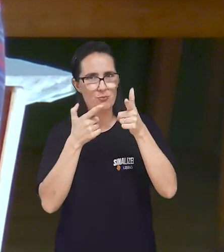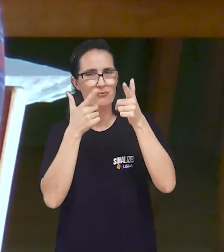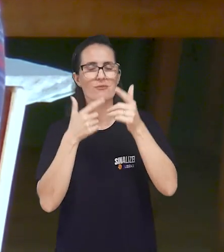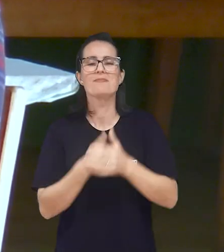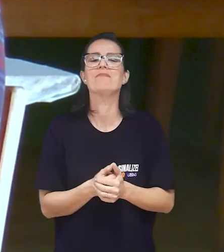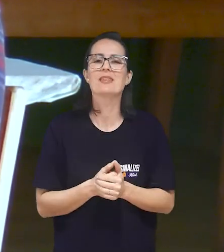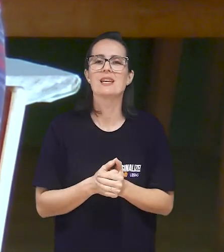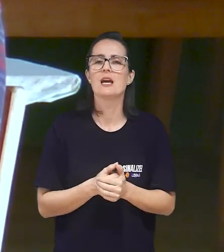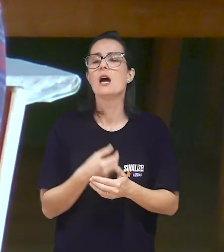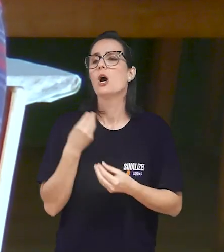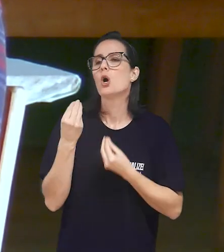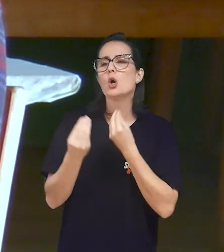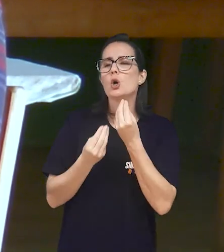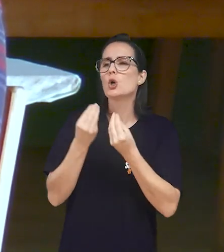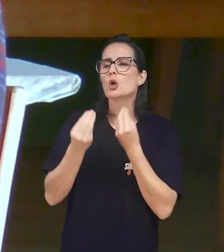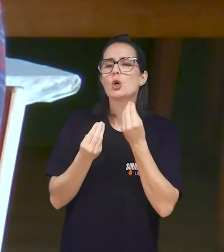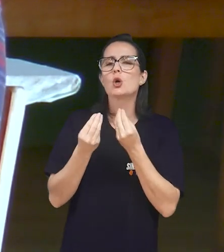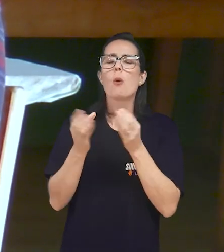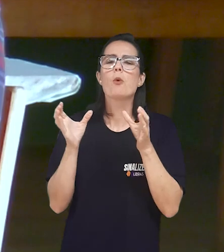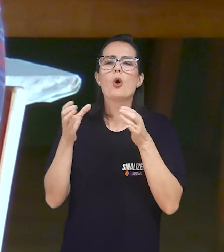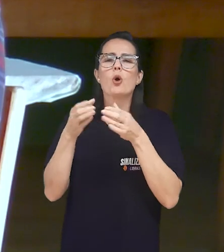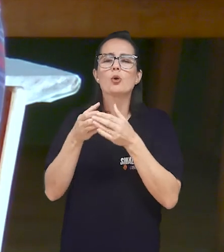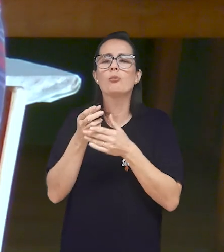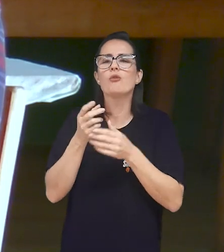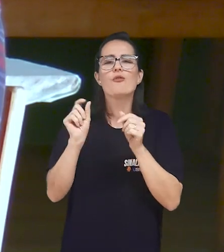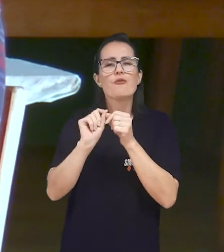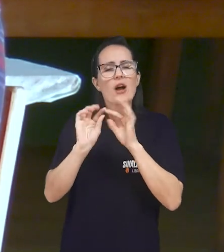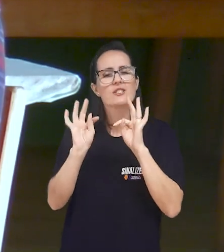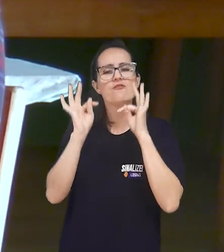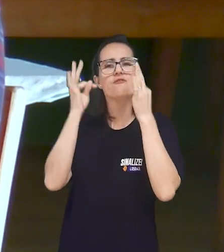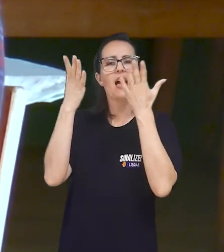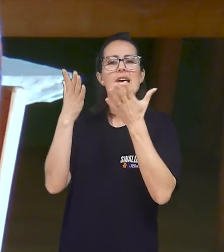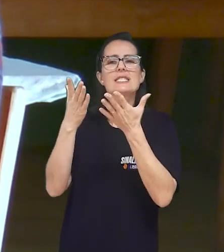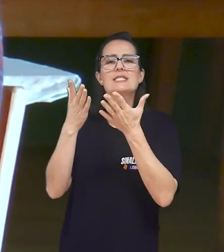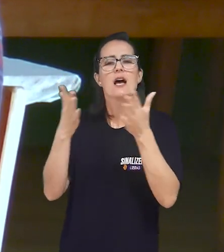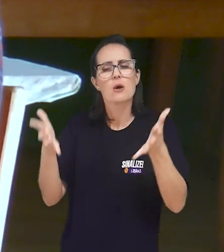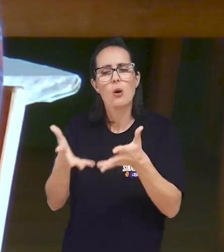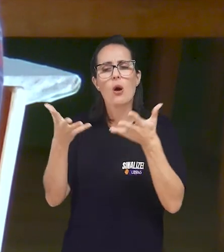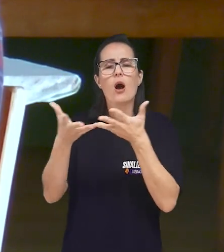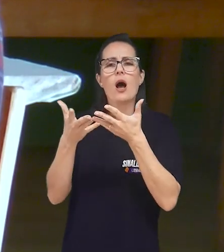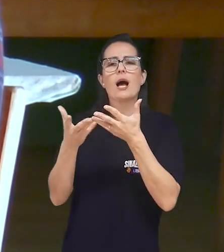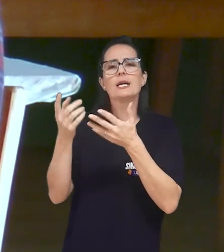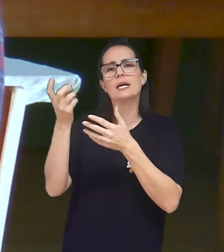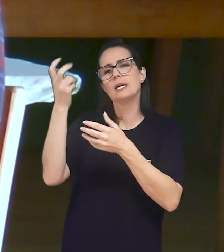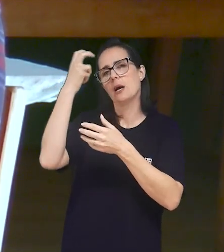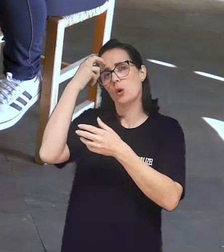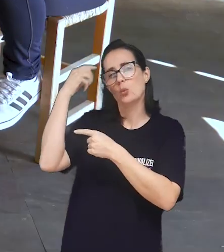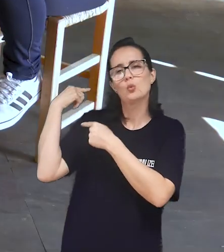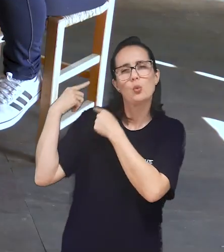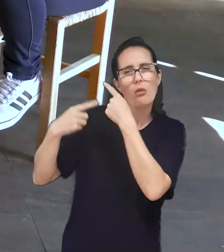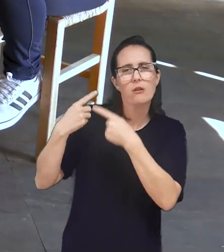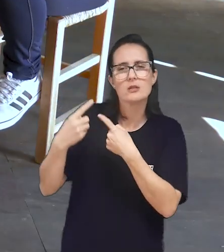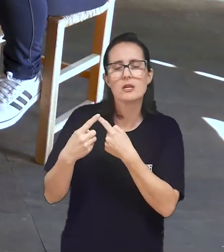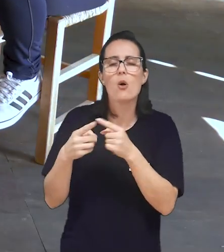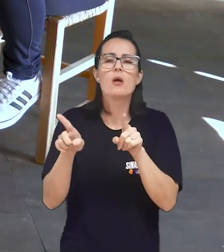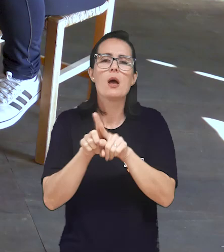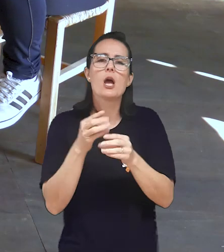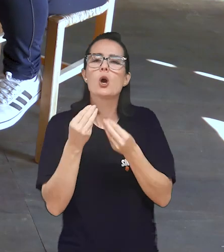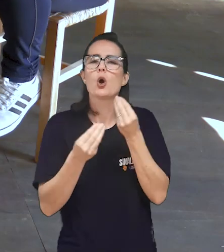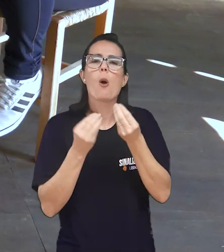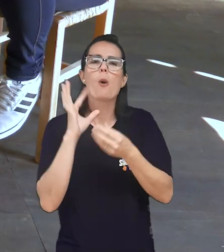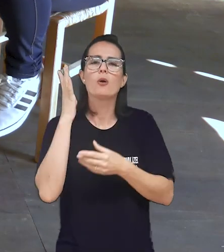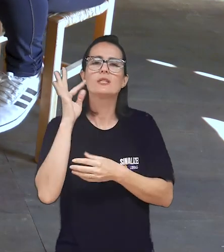preserva e promove as tradições culturais, como as festas de rei e rainha, e como essas tradições têm evoluído ao longo dos